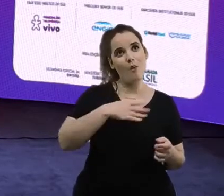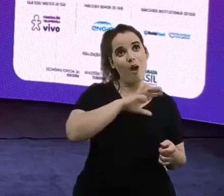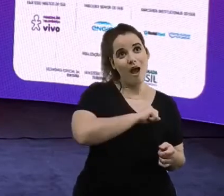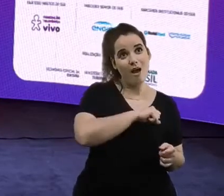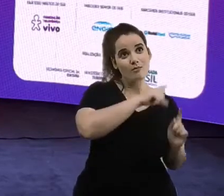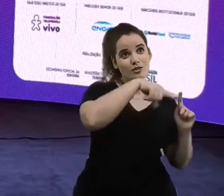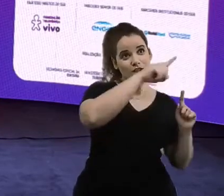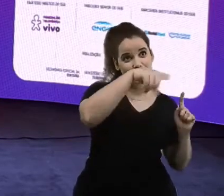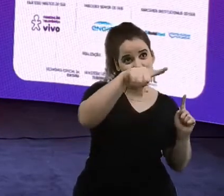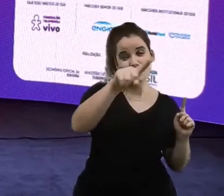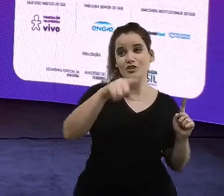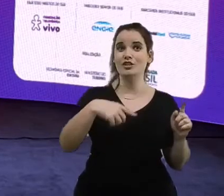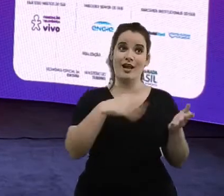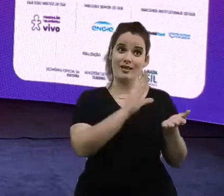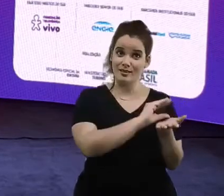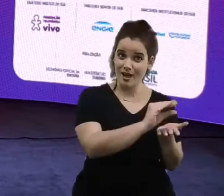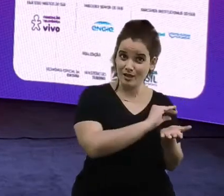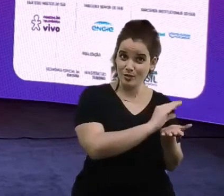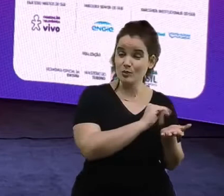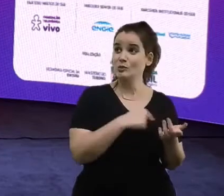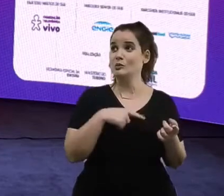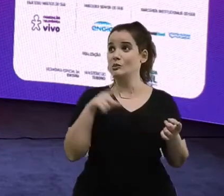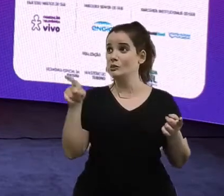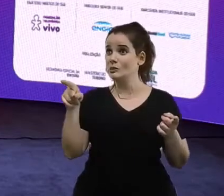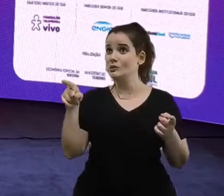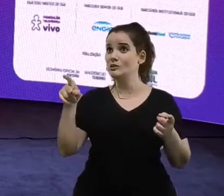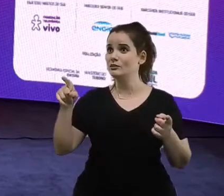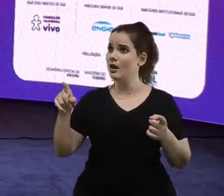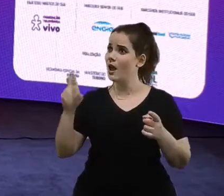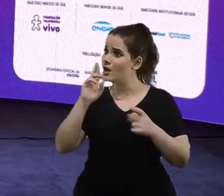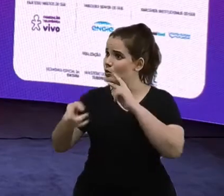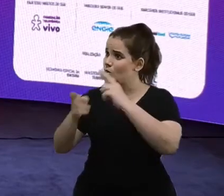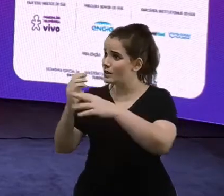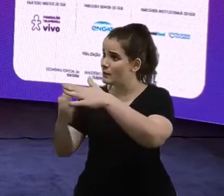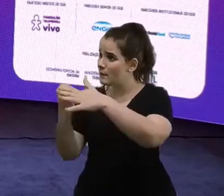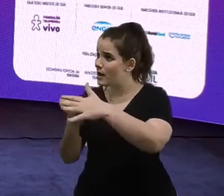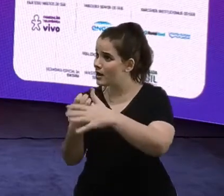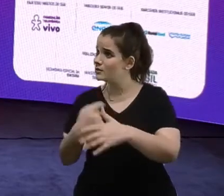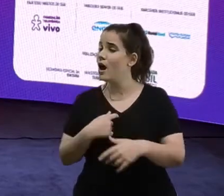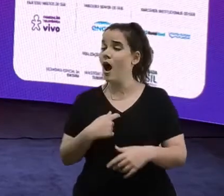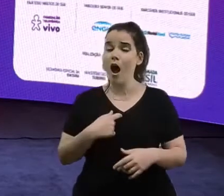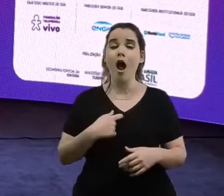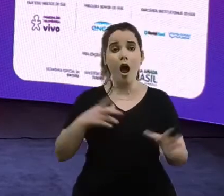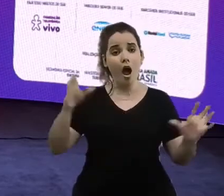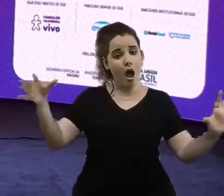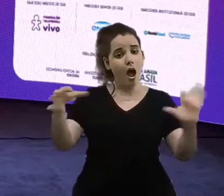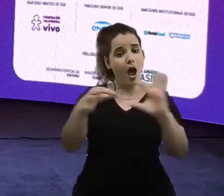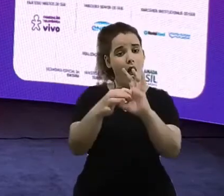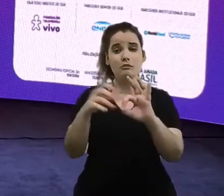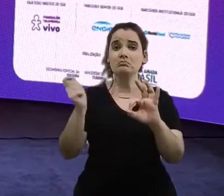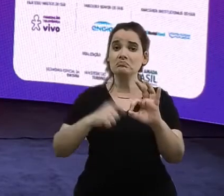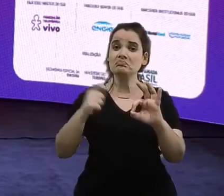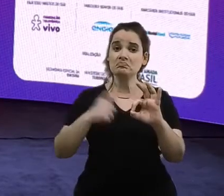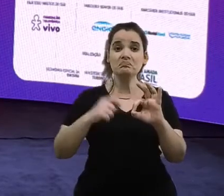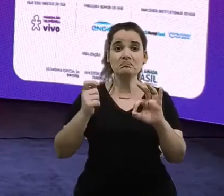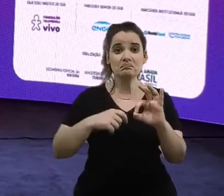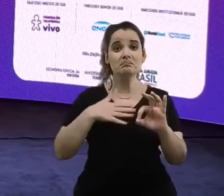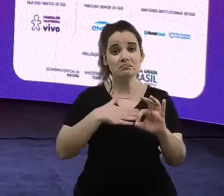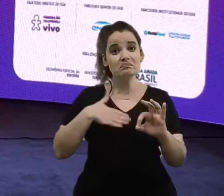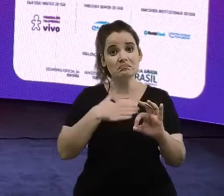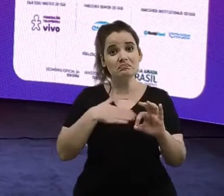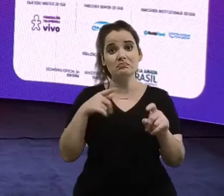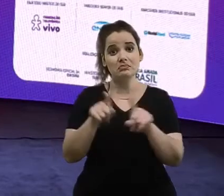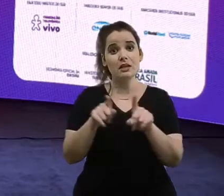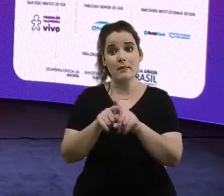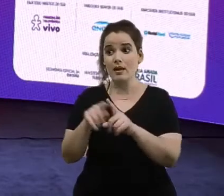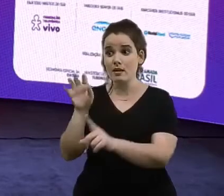o uso de dados para melhorar os resultados das empresas, e eu vi que isso podia ser utilizado também para a gente ampliar o nosso